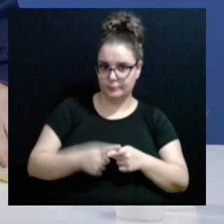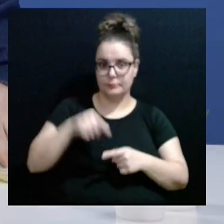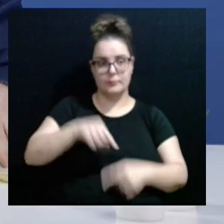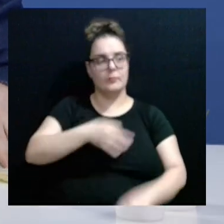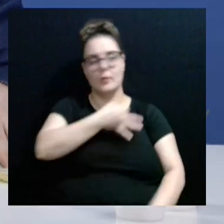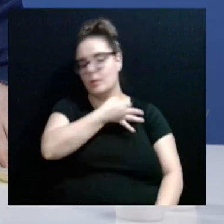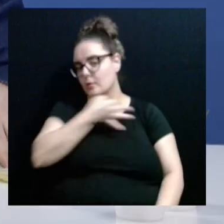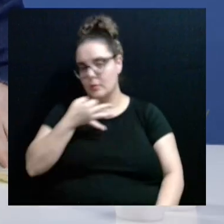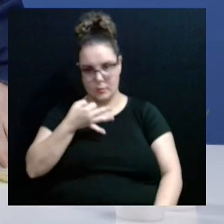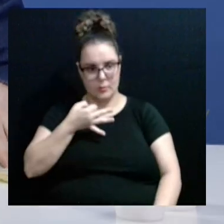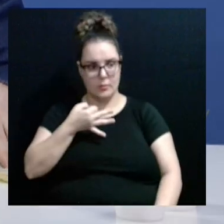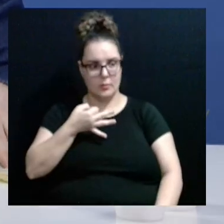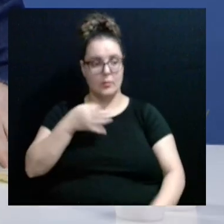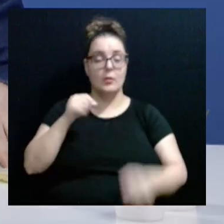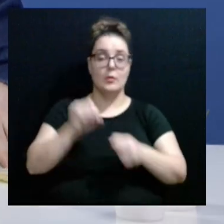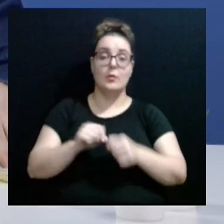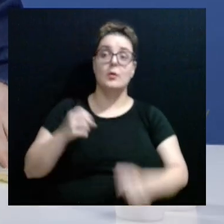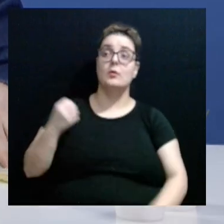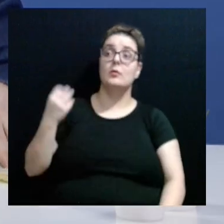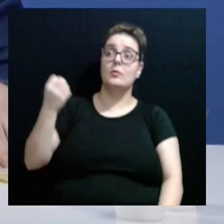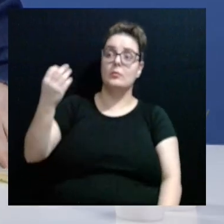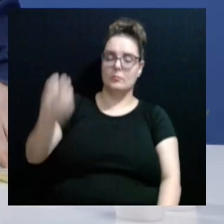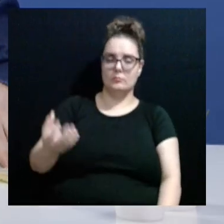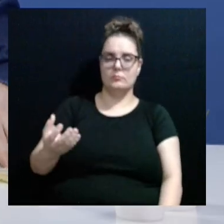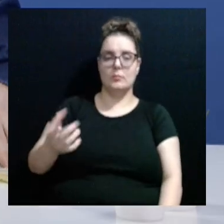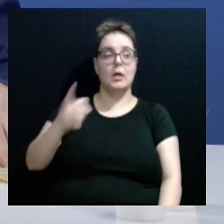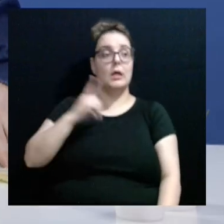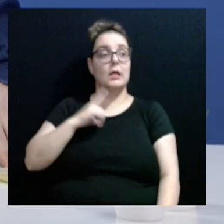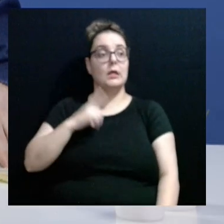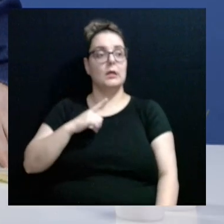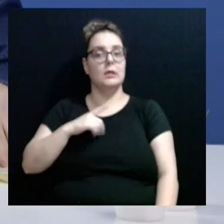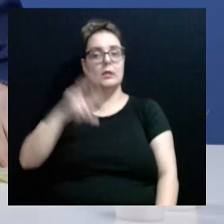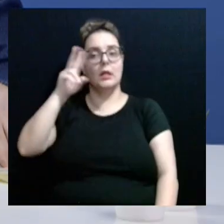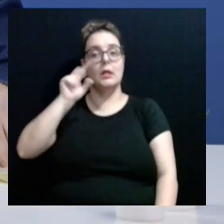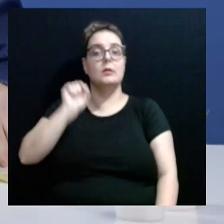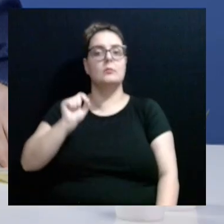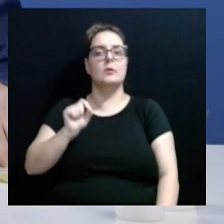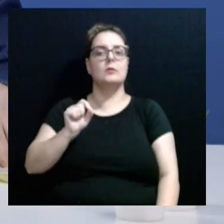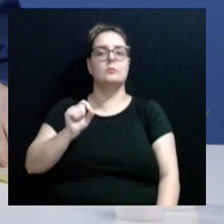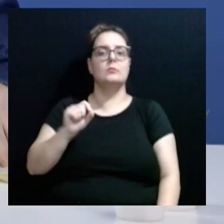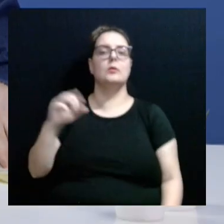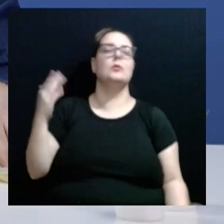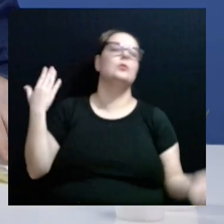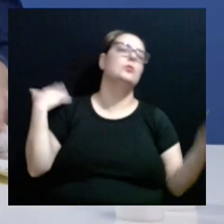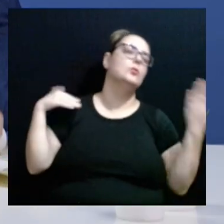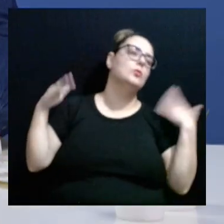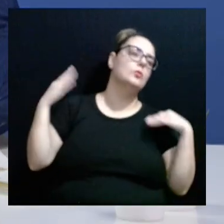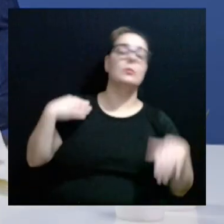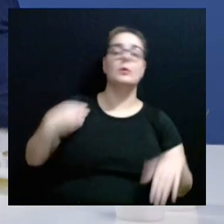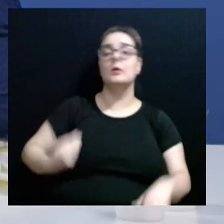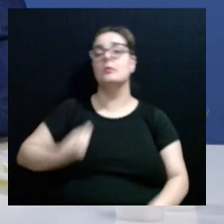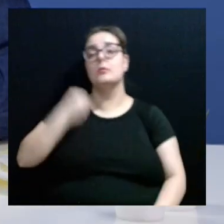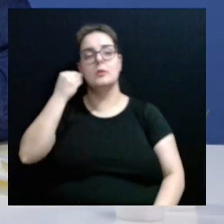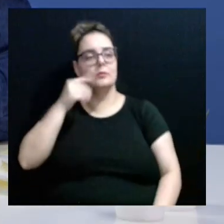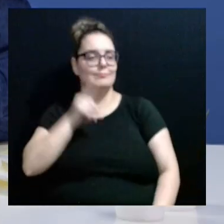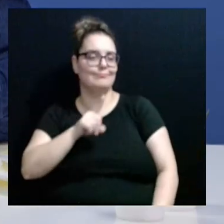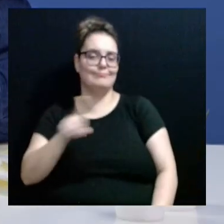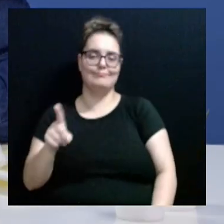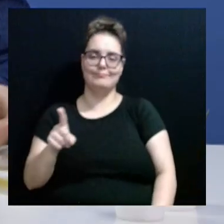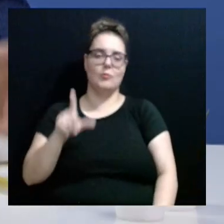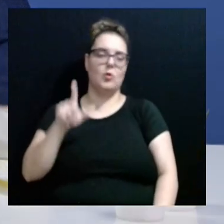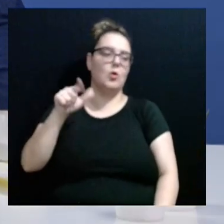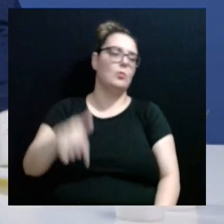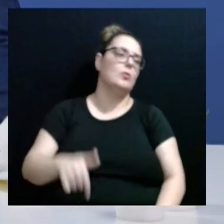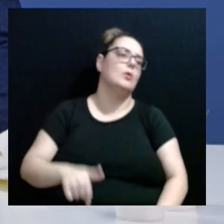faça uma viagem e você tenha lembranças do quê? Do passeio, da vivência, e não depois aquele monte de